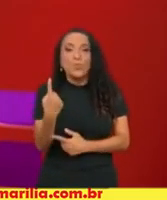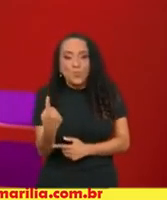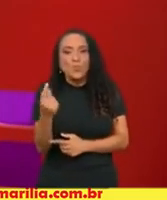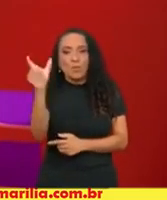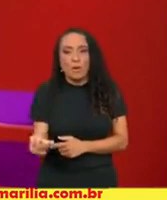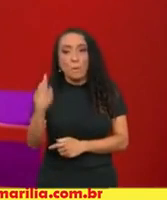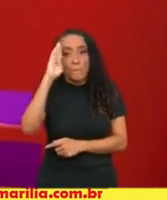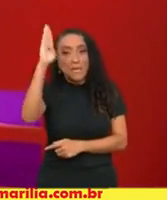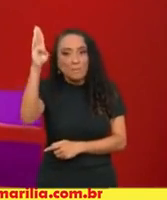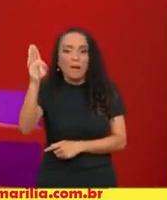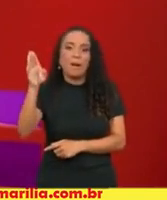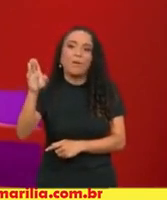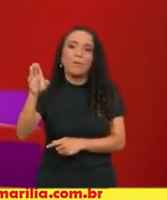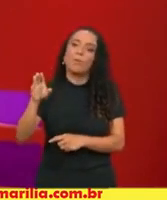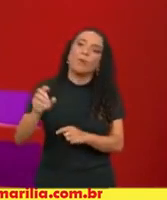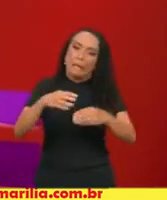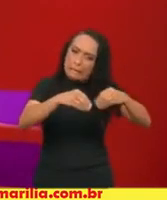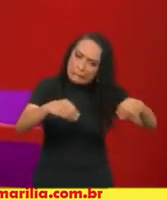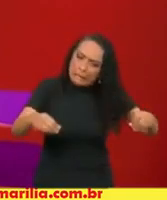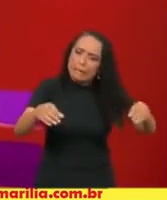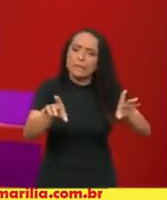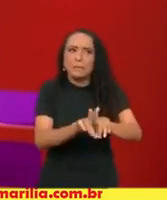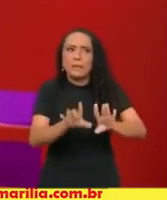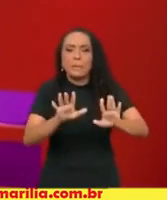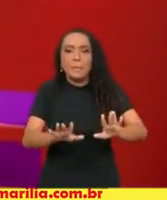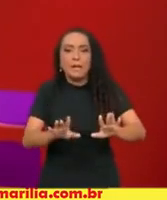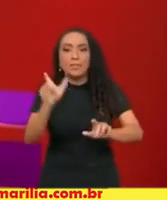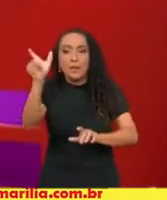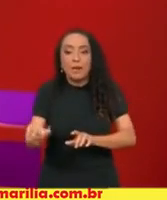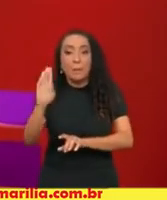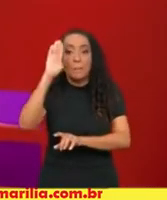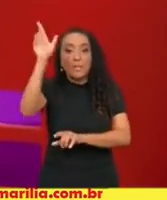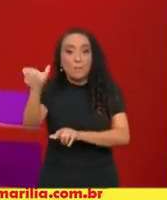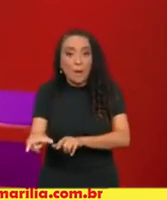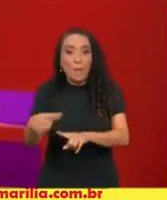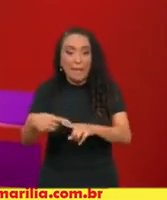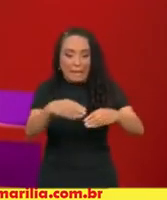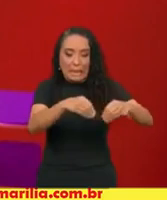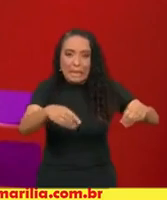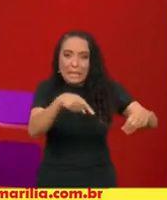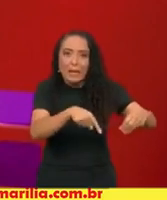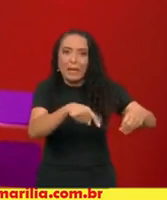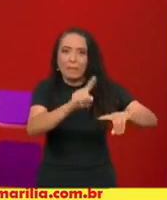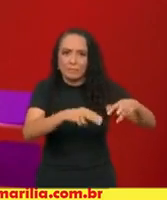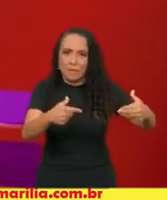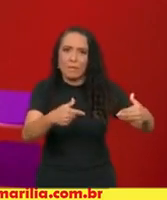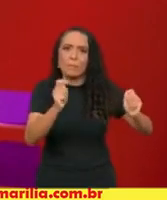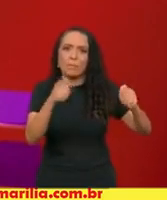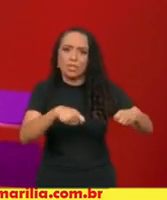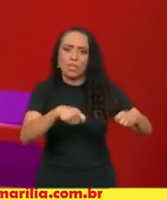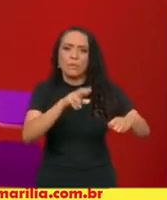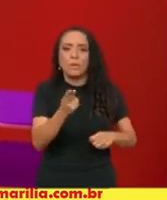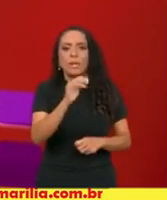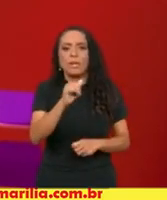o principal, a terra também, mas né, talvez efetivamente, né, o principal, porque na terra, né, bem hipotecável, dado